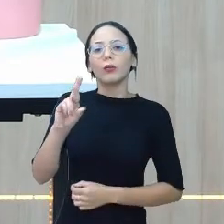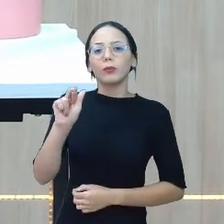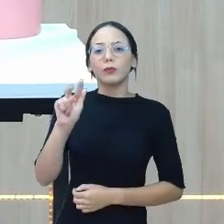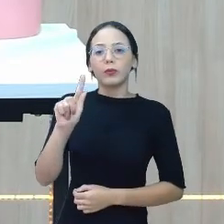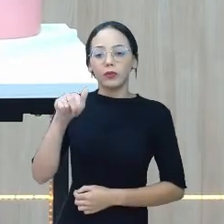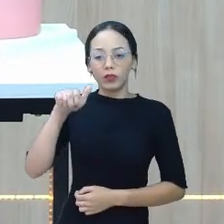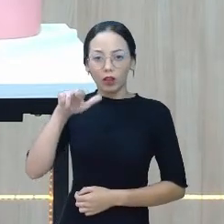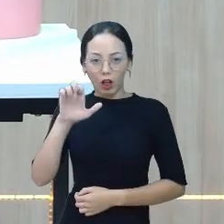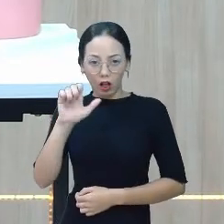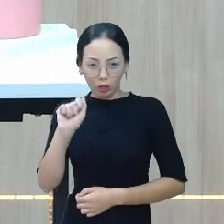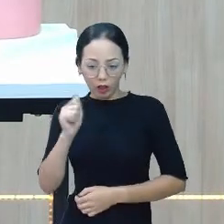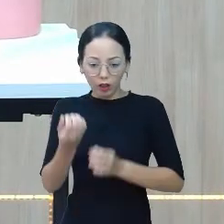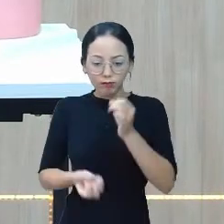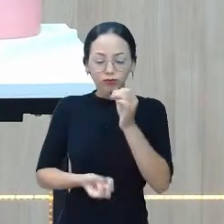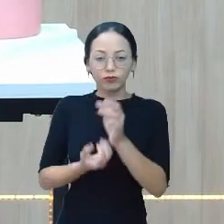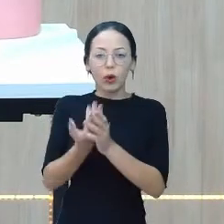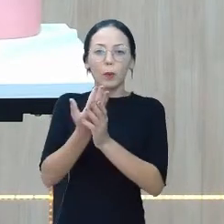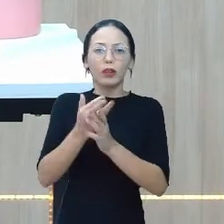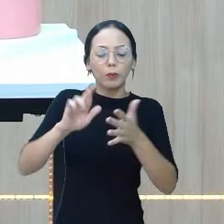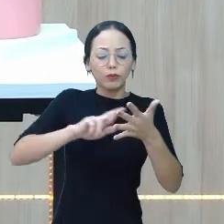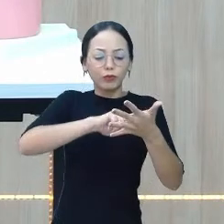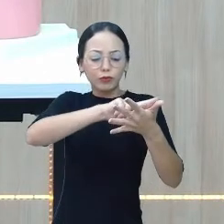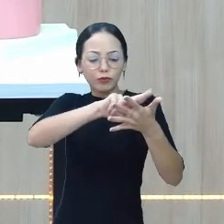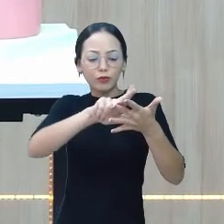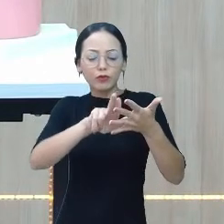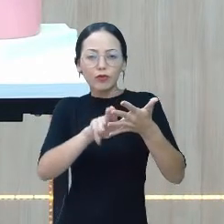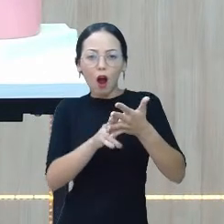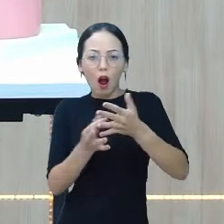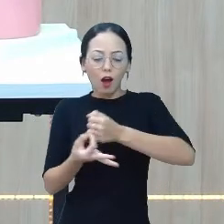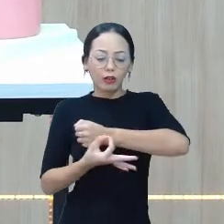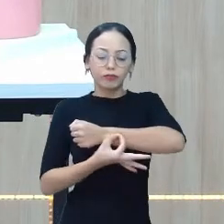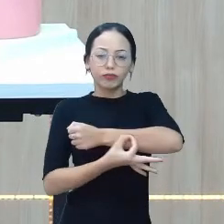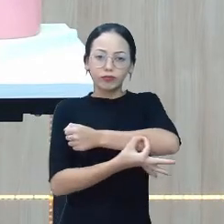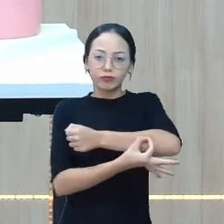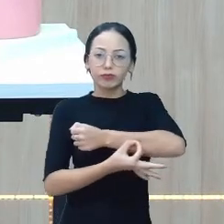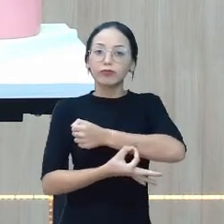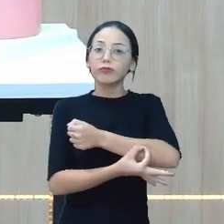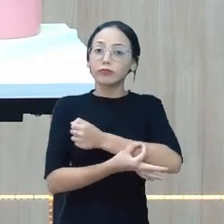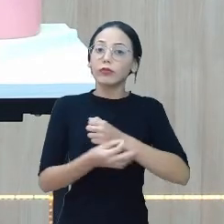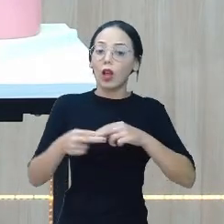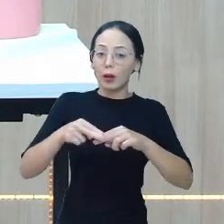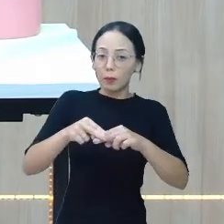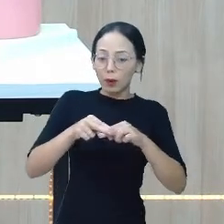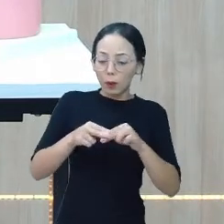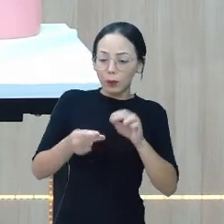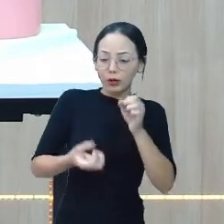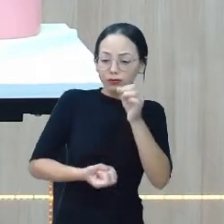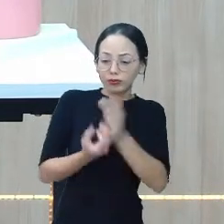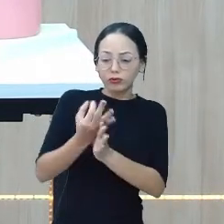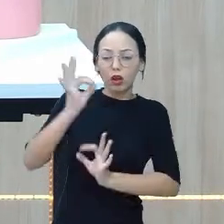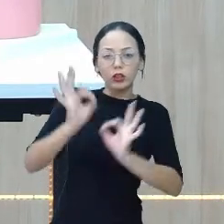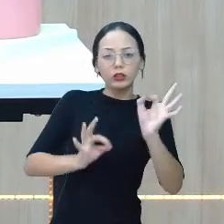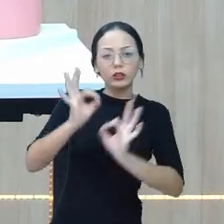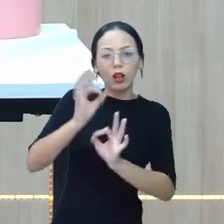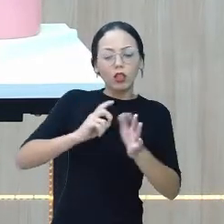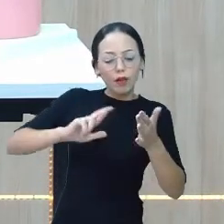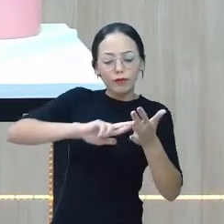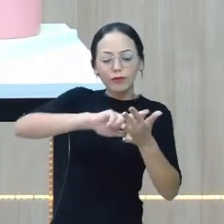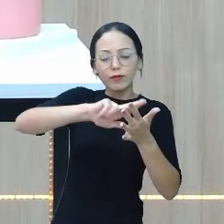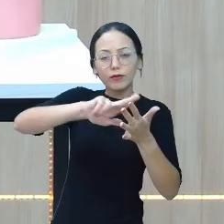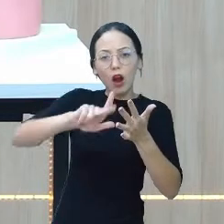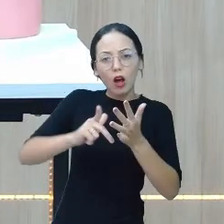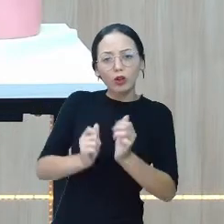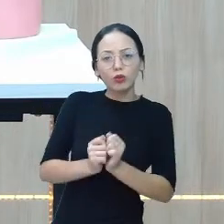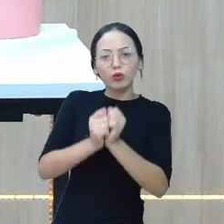uma organela é formada por uma reunião de moléculas. E a partir dessa organela, várias organelas